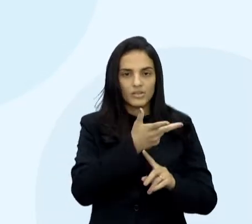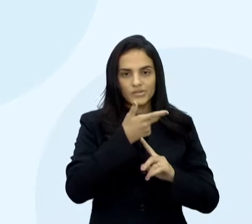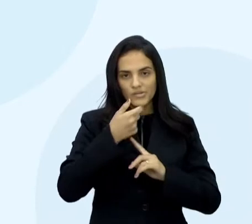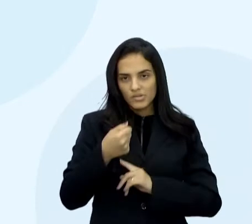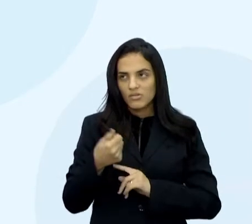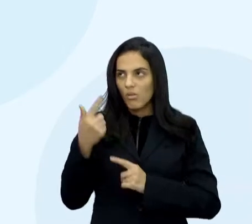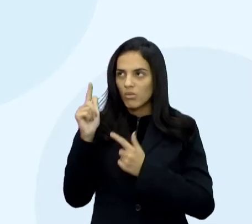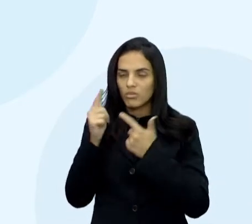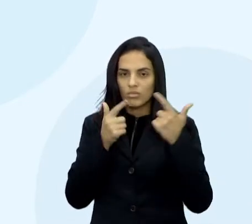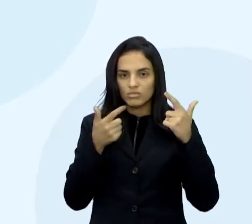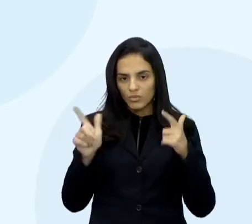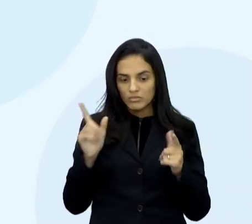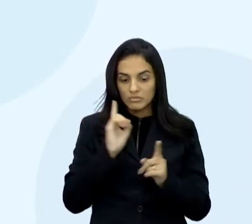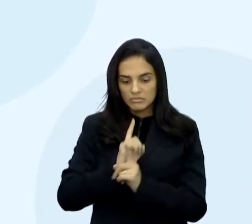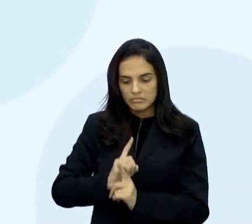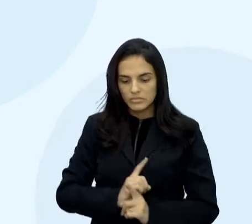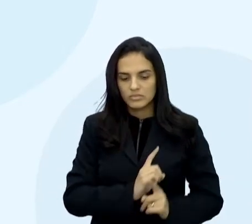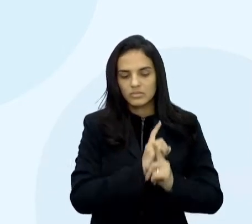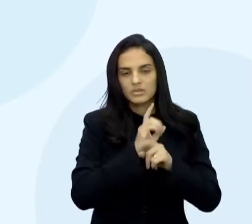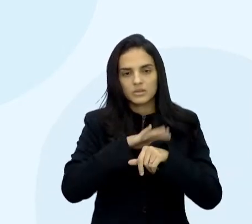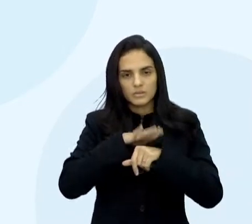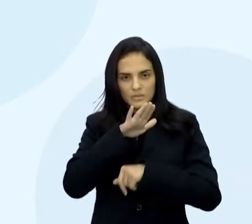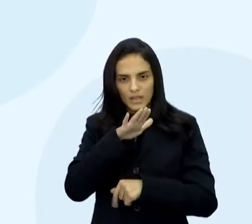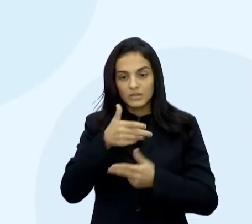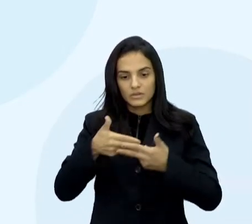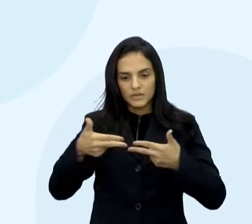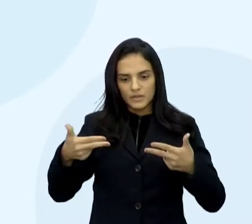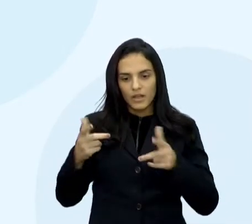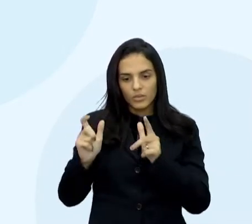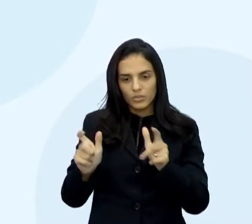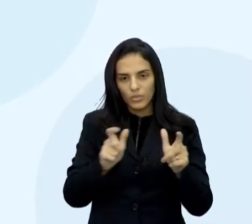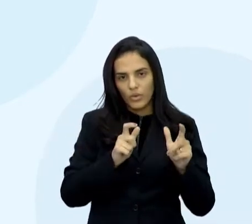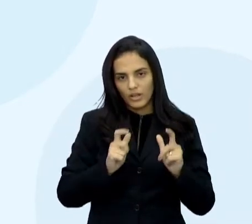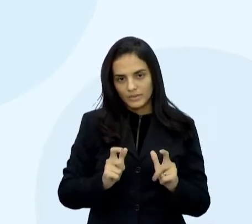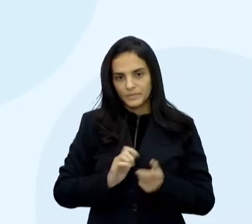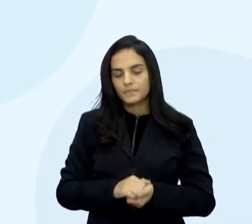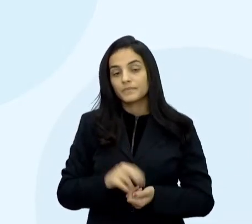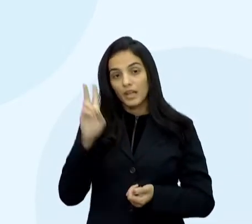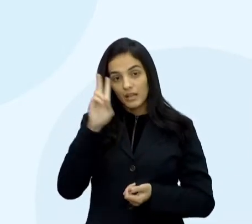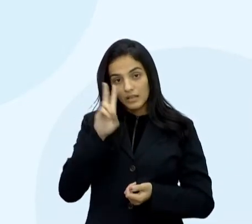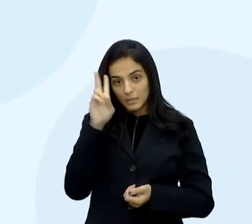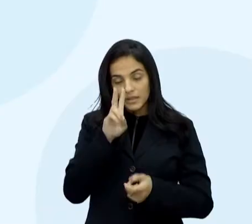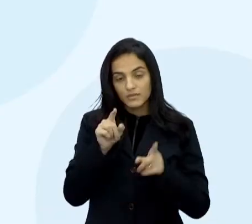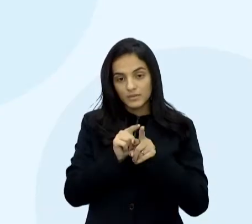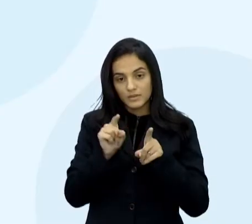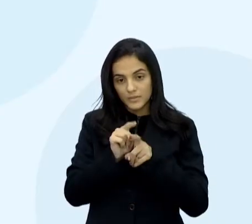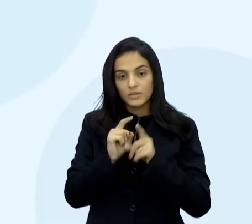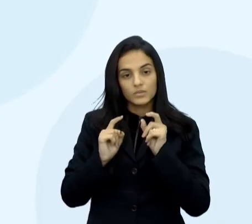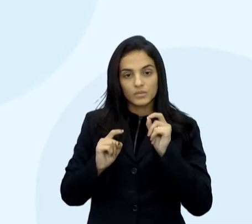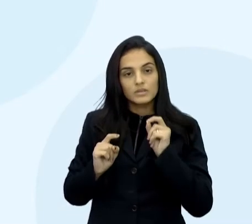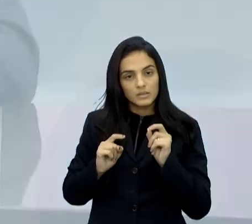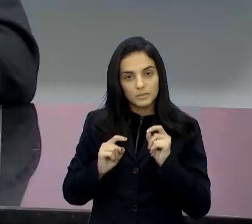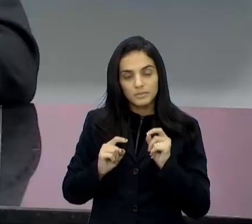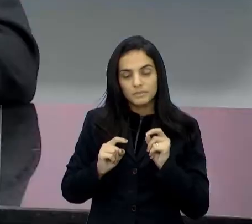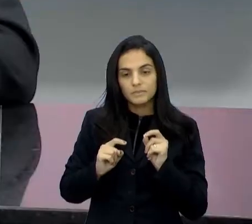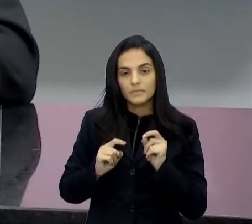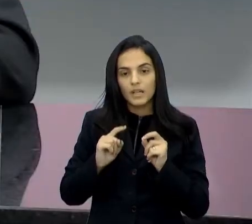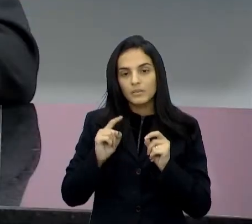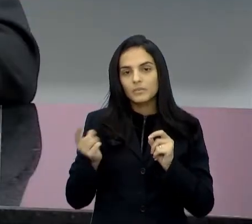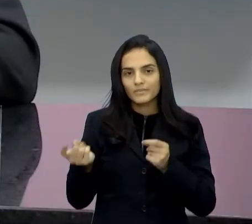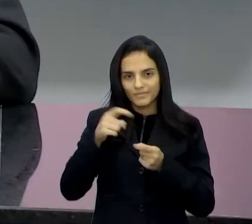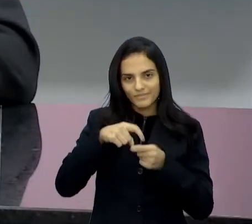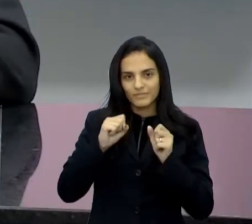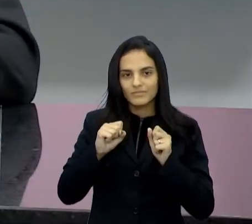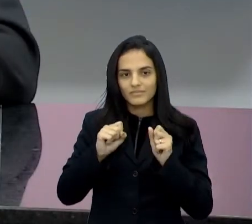etc., encontradas nos mais diversos locais. Lembrando, pessoal, que... pode voltar para